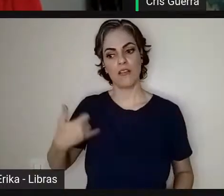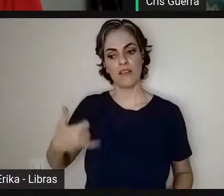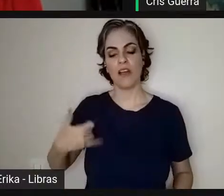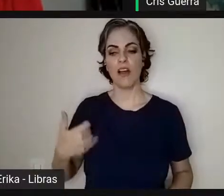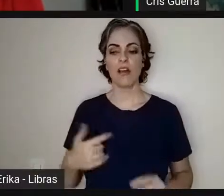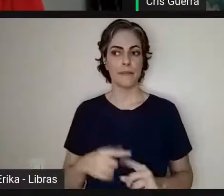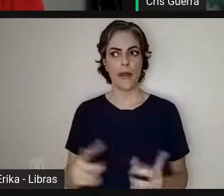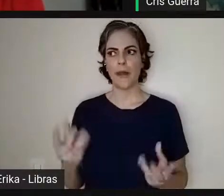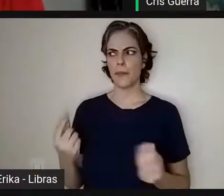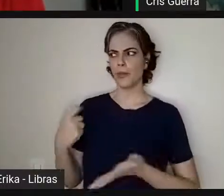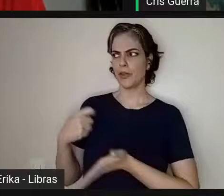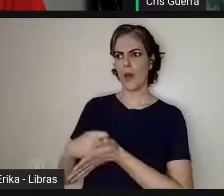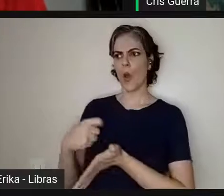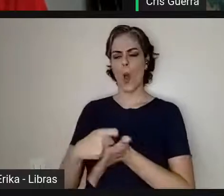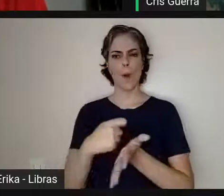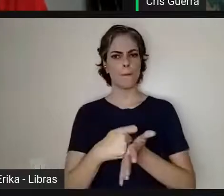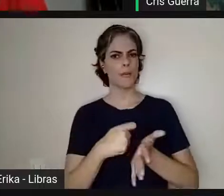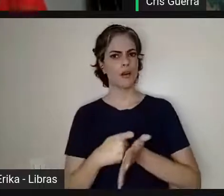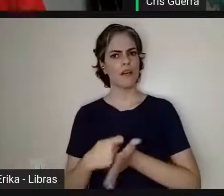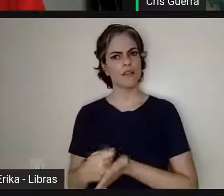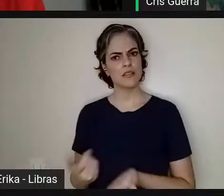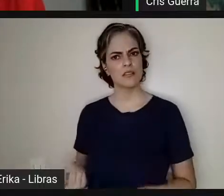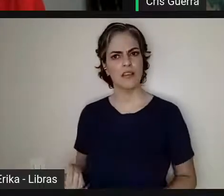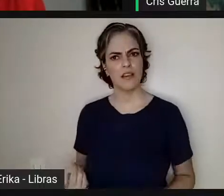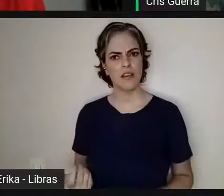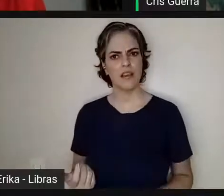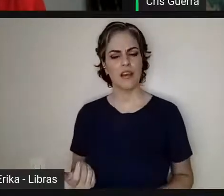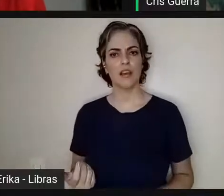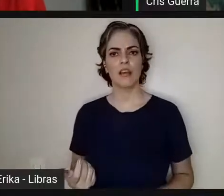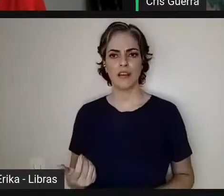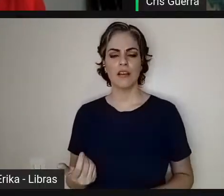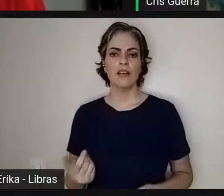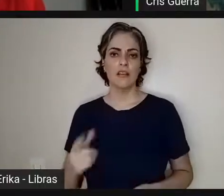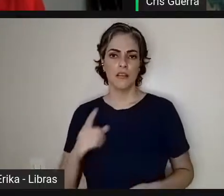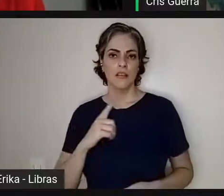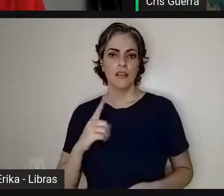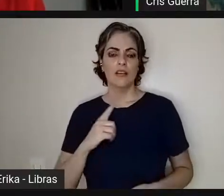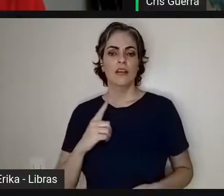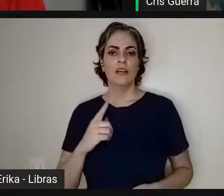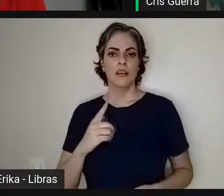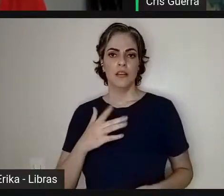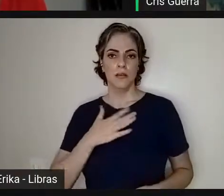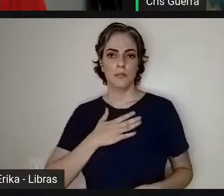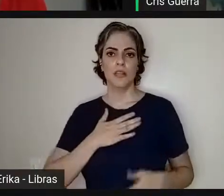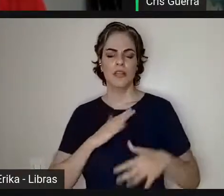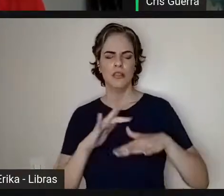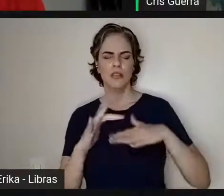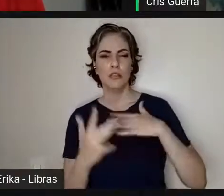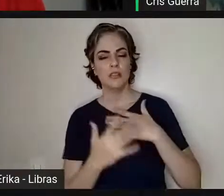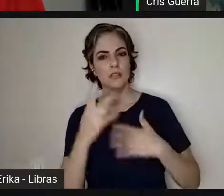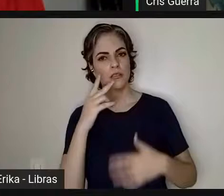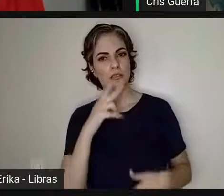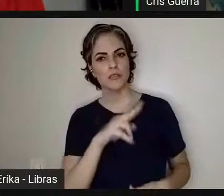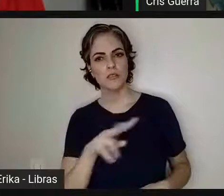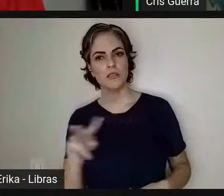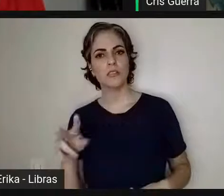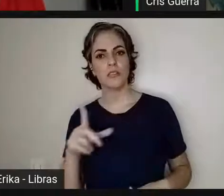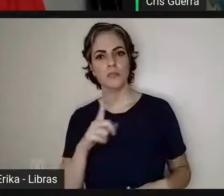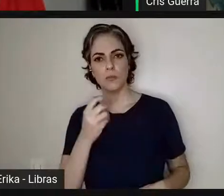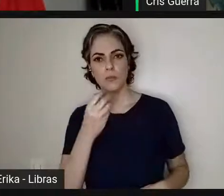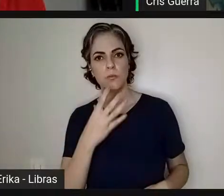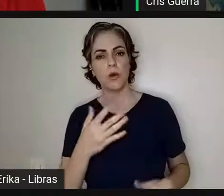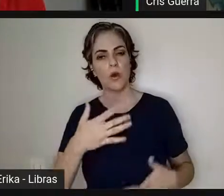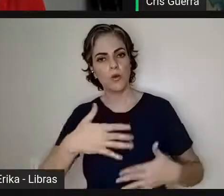grande em cima da mulher. Somado a isso, tem as redes sociais, né? Que eu acho que tem um lado bom de trazer vários assuntos, de